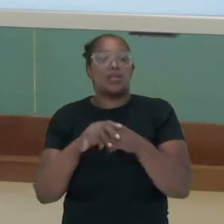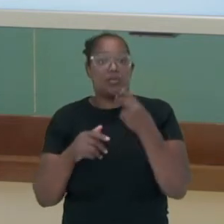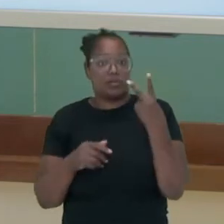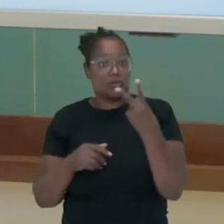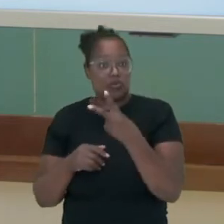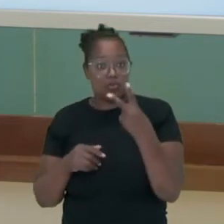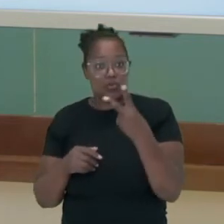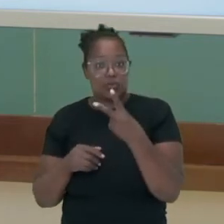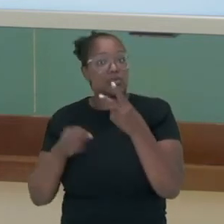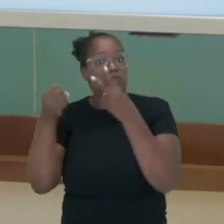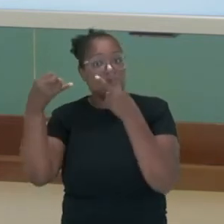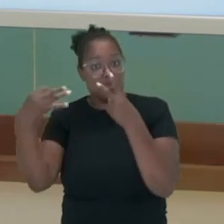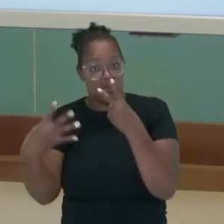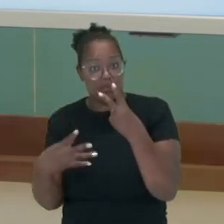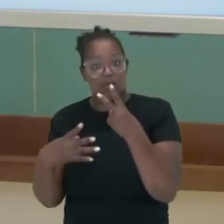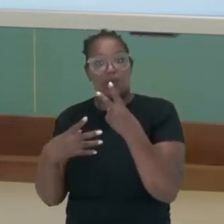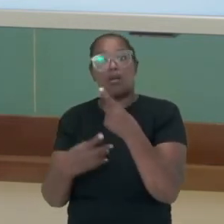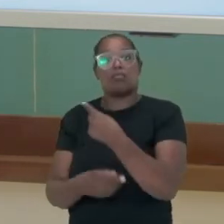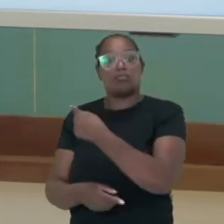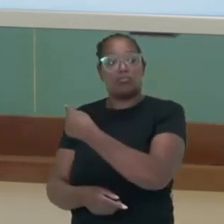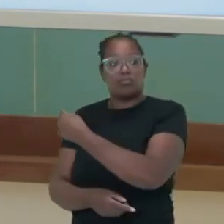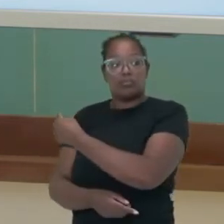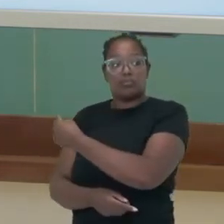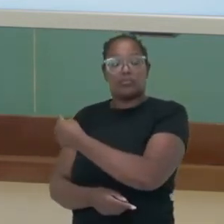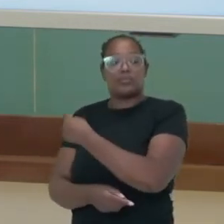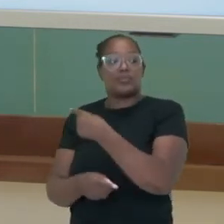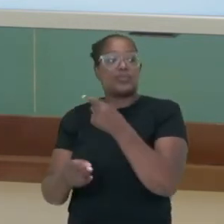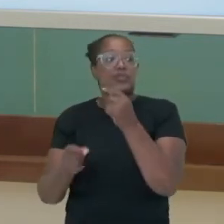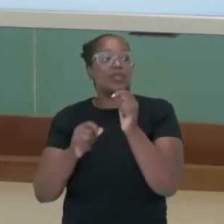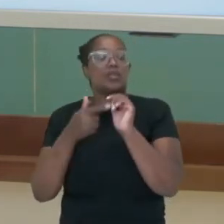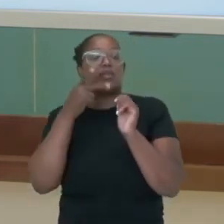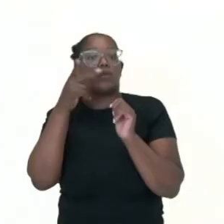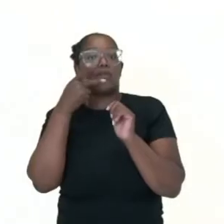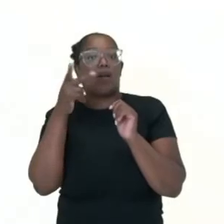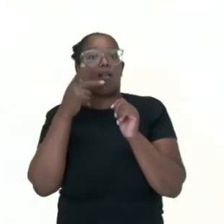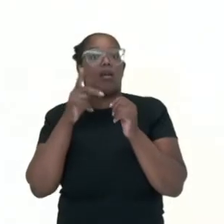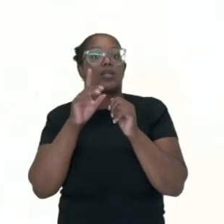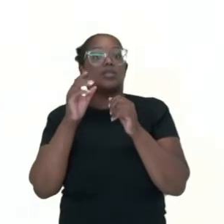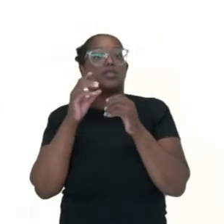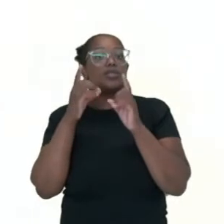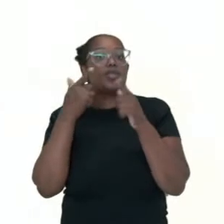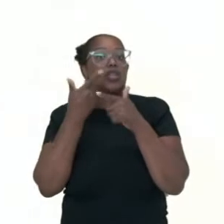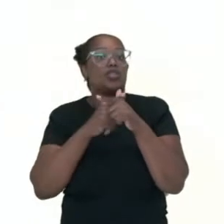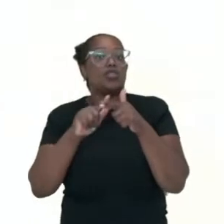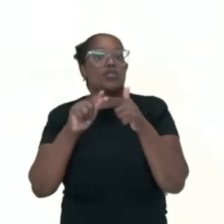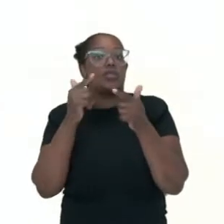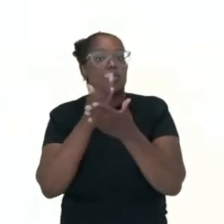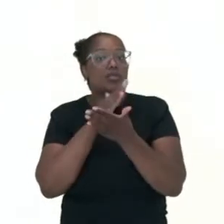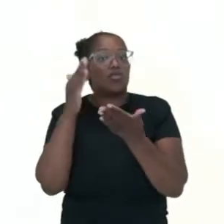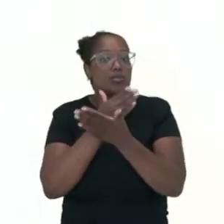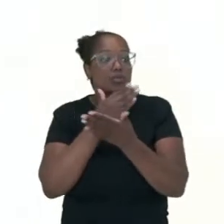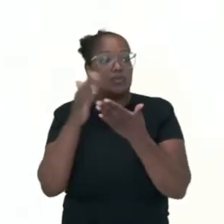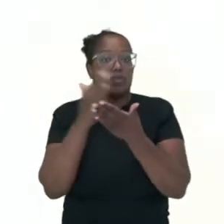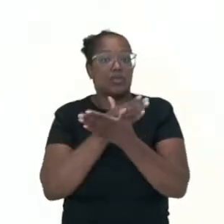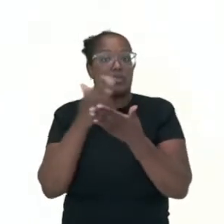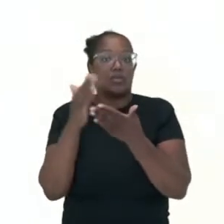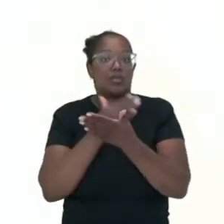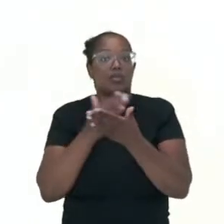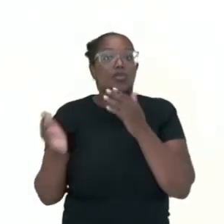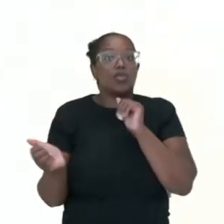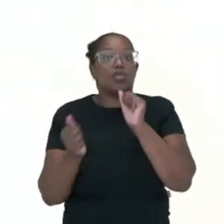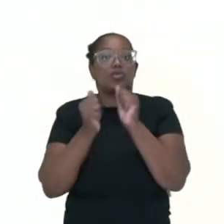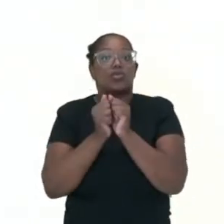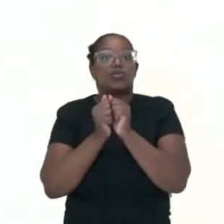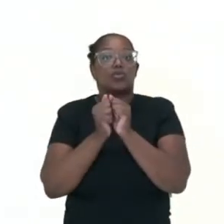Essa é o primeiro start que se dá de um papel de divisão em termos mundiais. Junto com essa divisão, nós